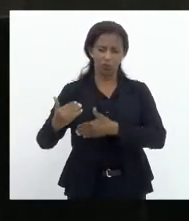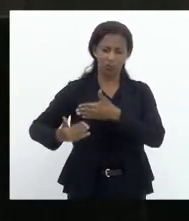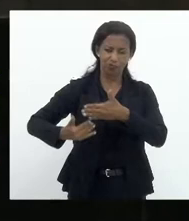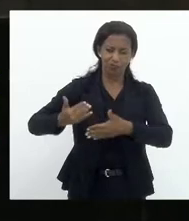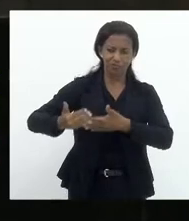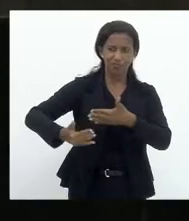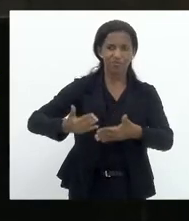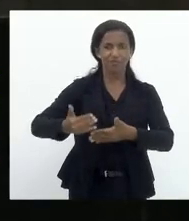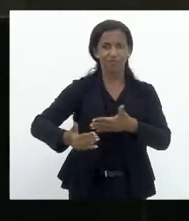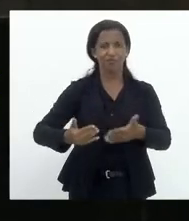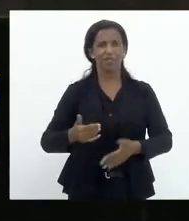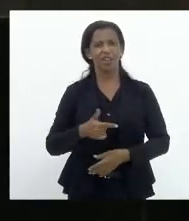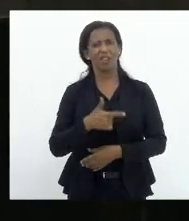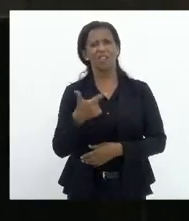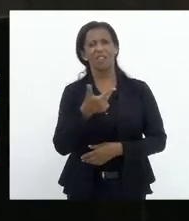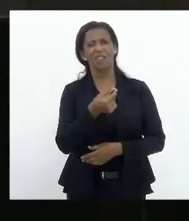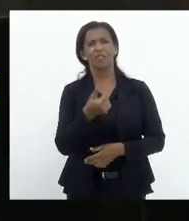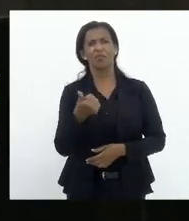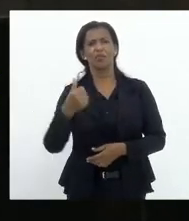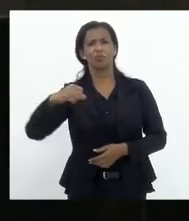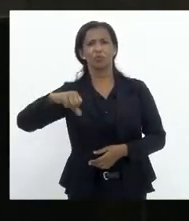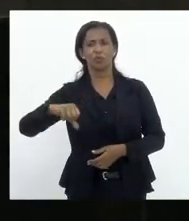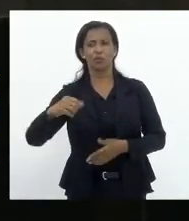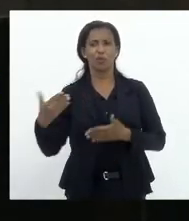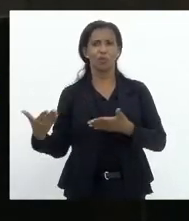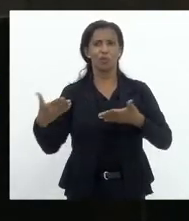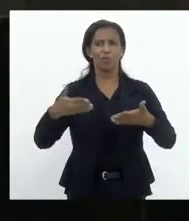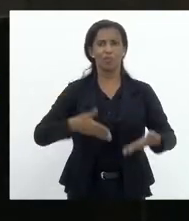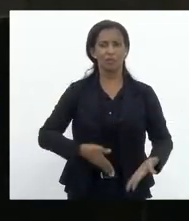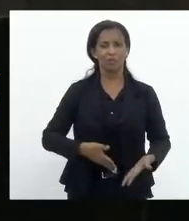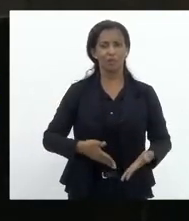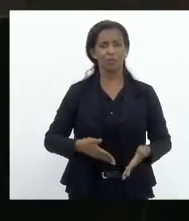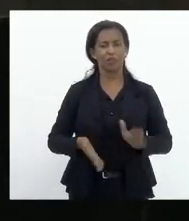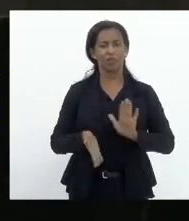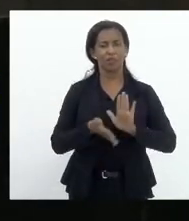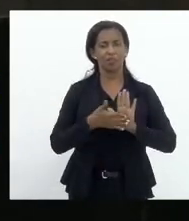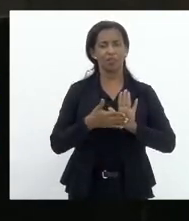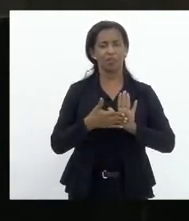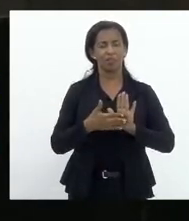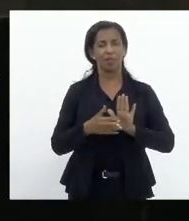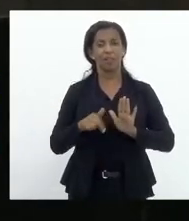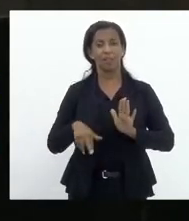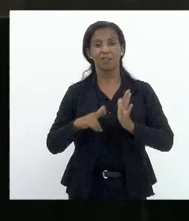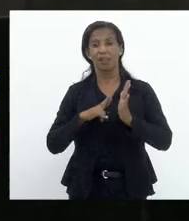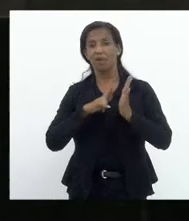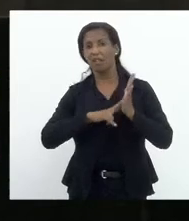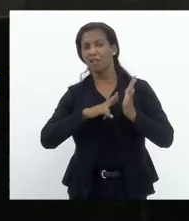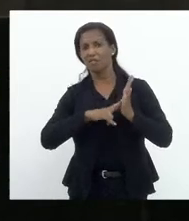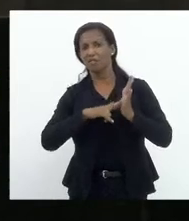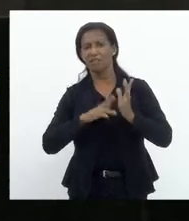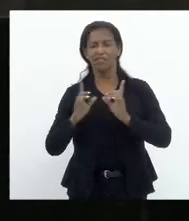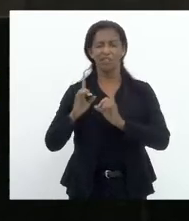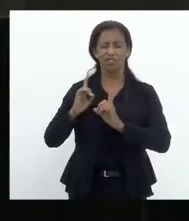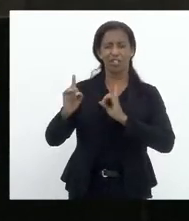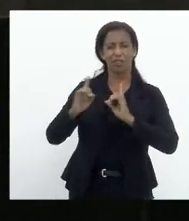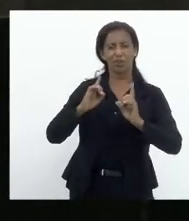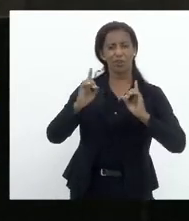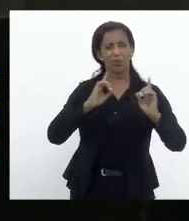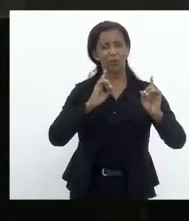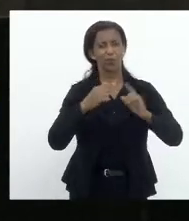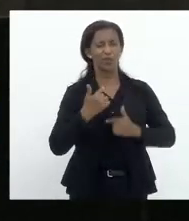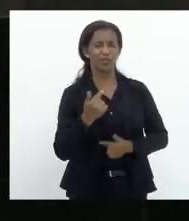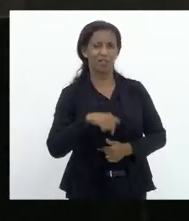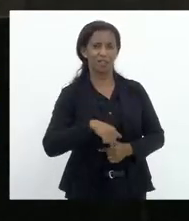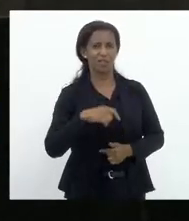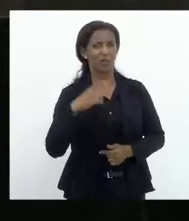processo né desde 2019 quando Assumimos esse mandato e aprovamos esse projeto de resolução Vem dialogando com